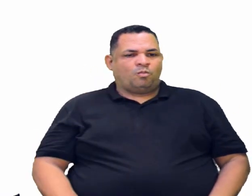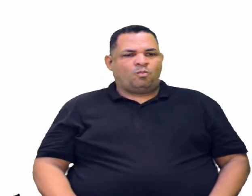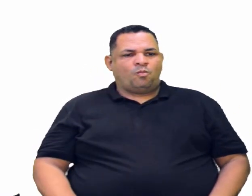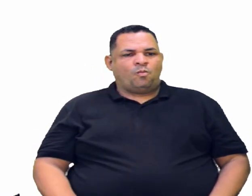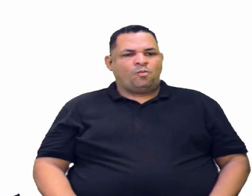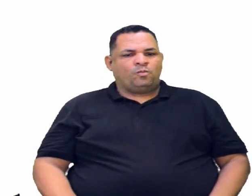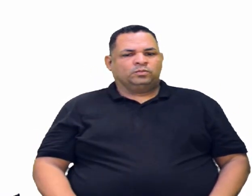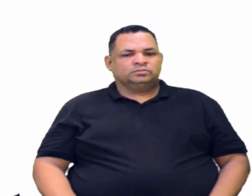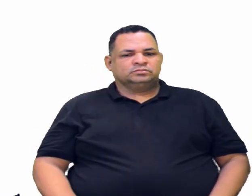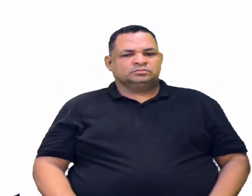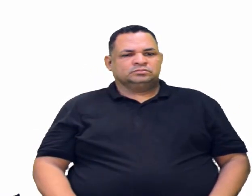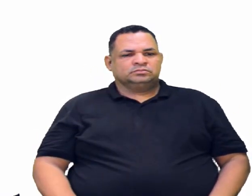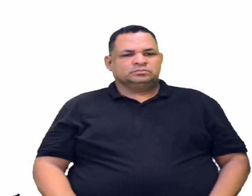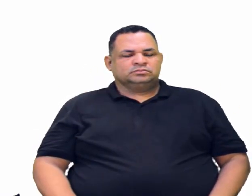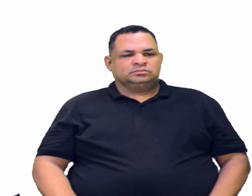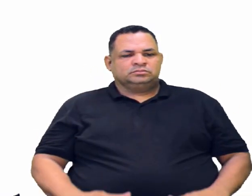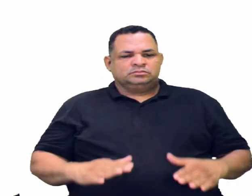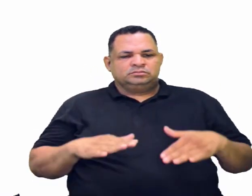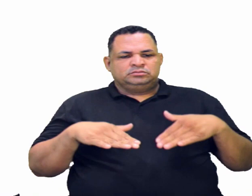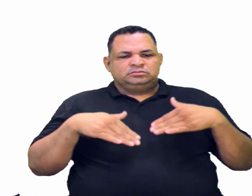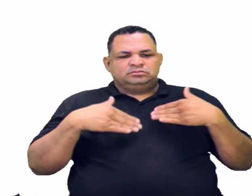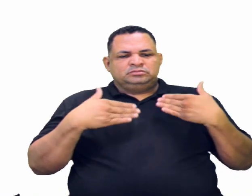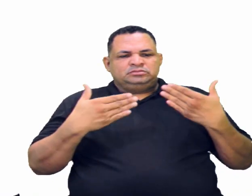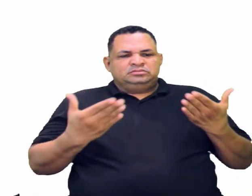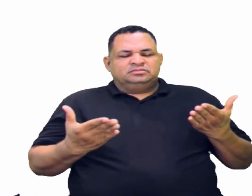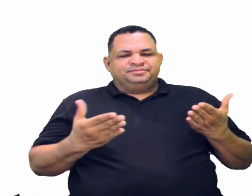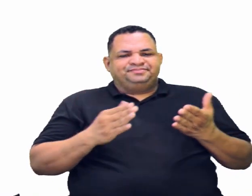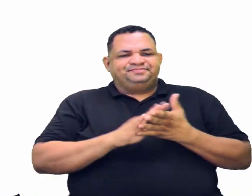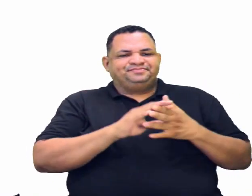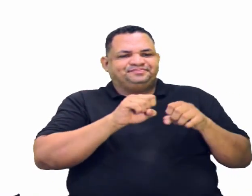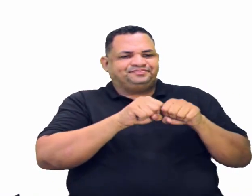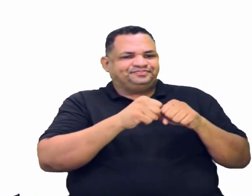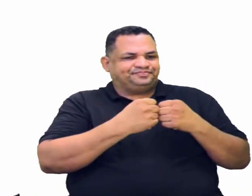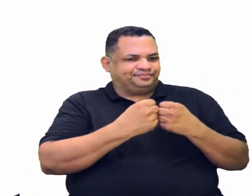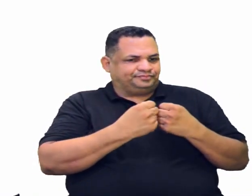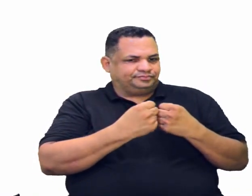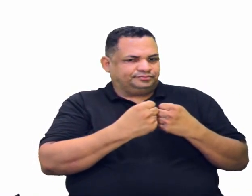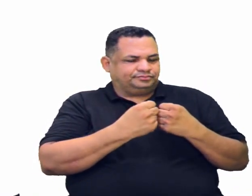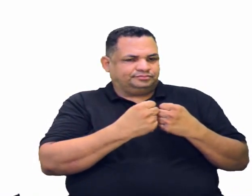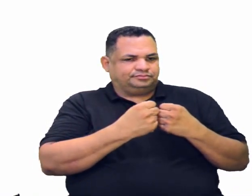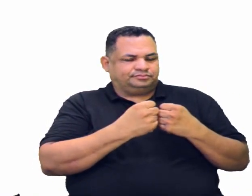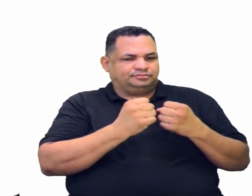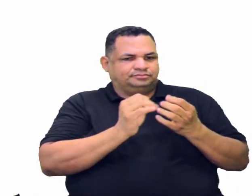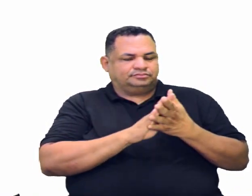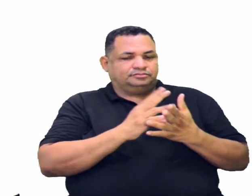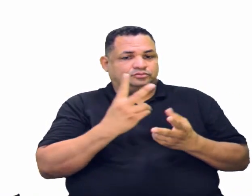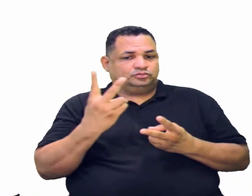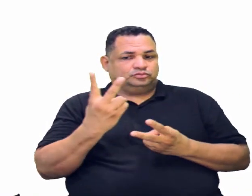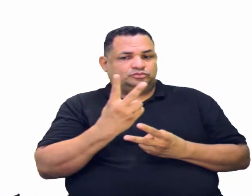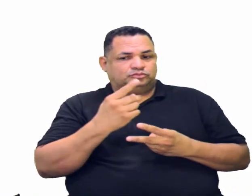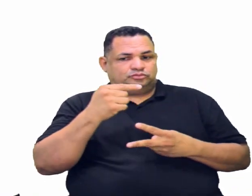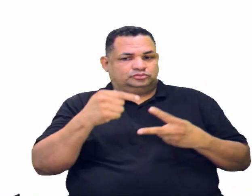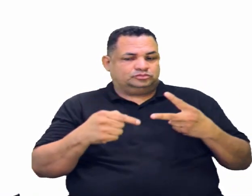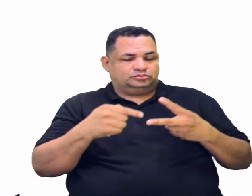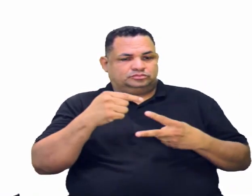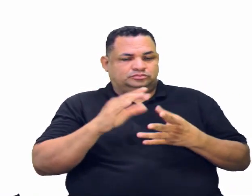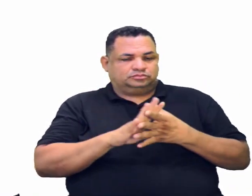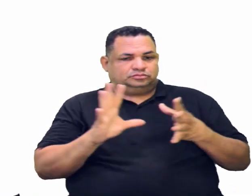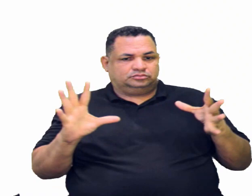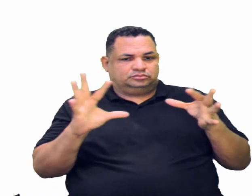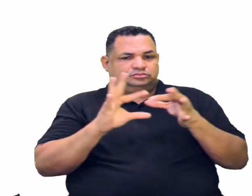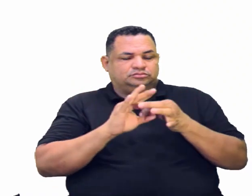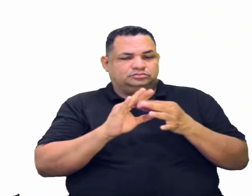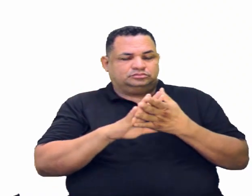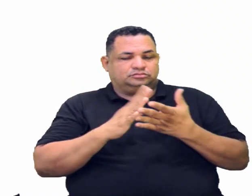ligação vai estar aqui, e aí quando a gente tiver a quebra dessa dupla ligação,